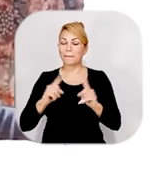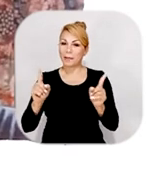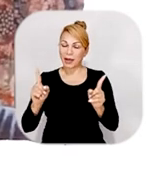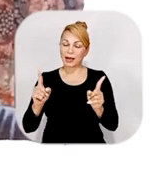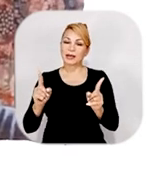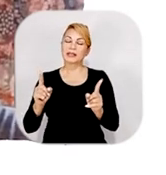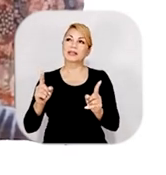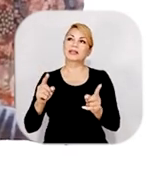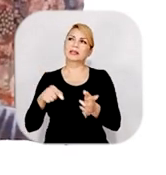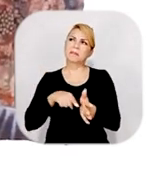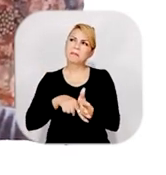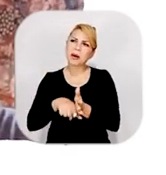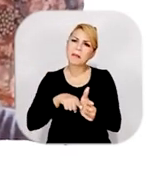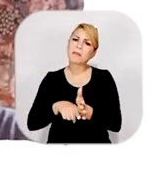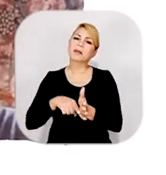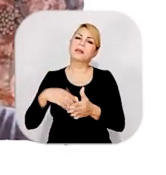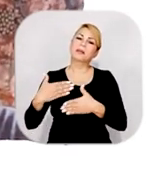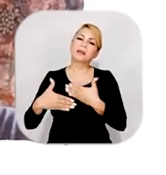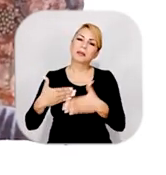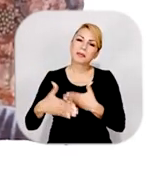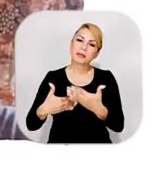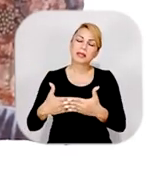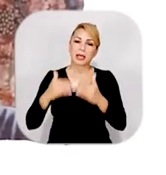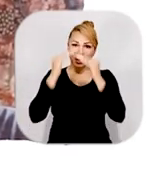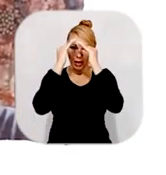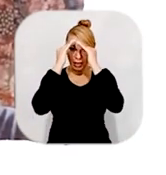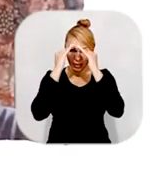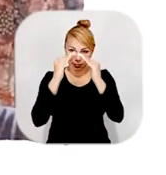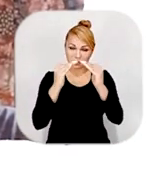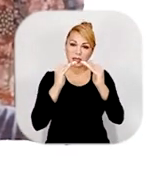minha pesquisa com respeito à música,